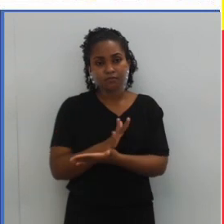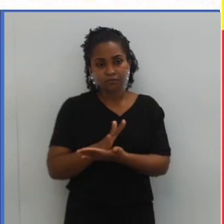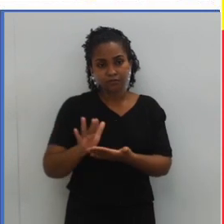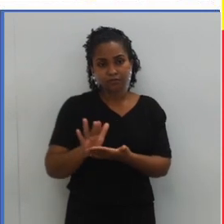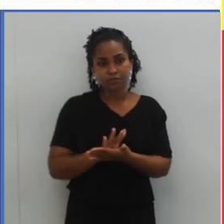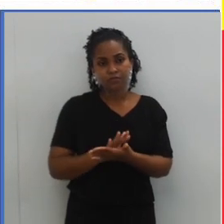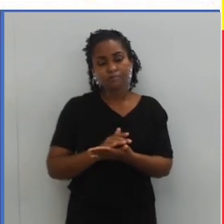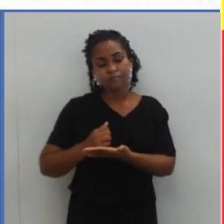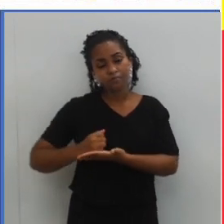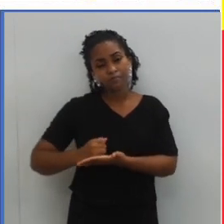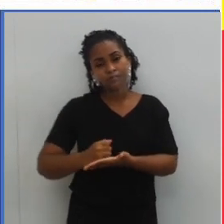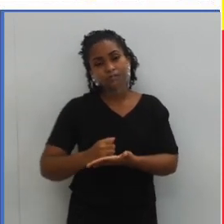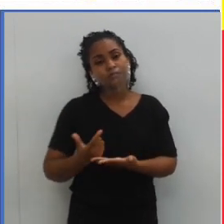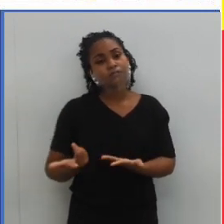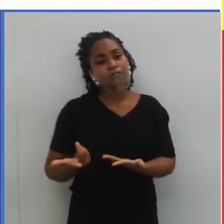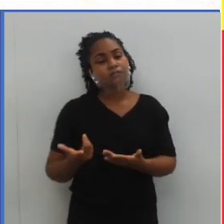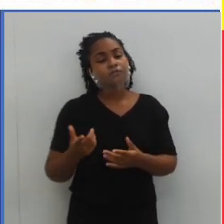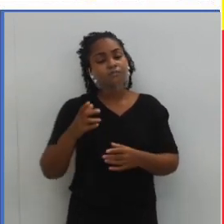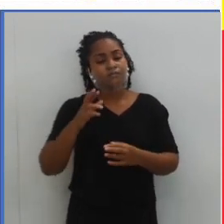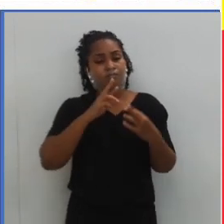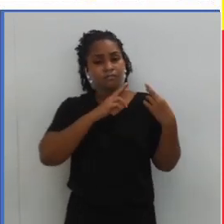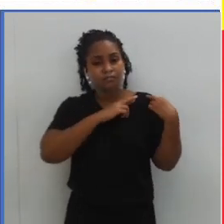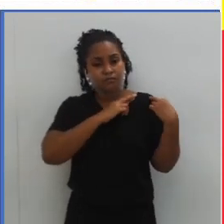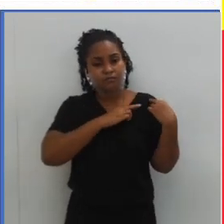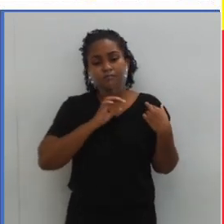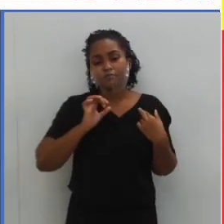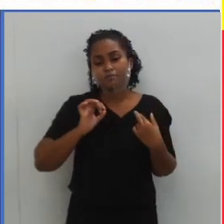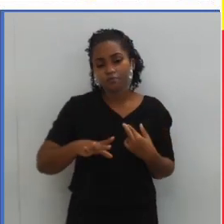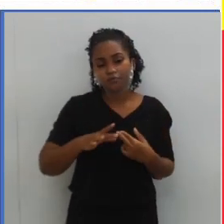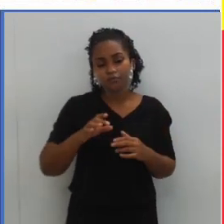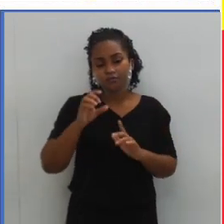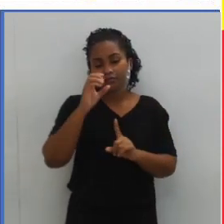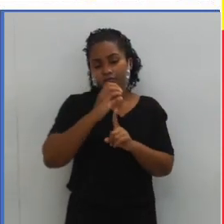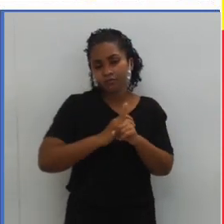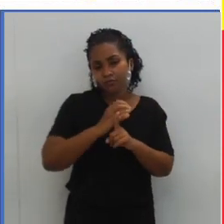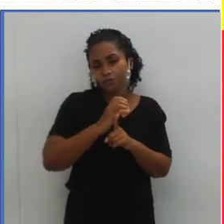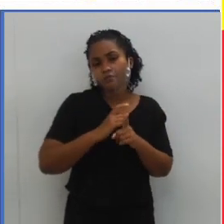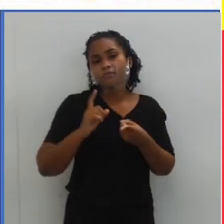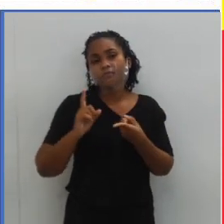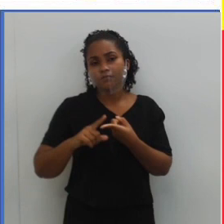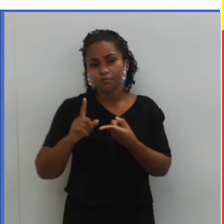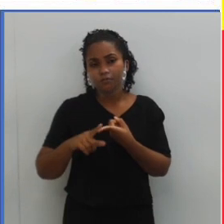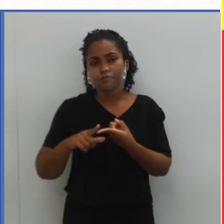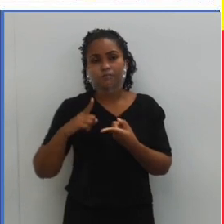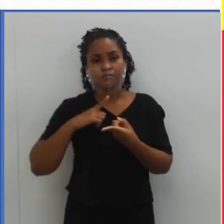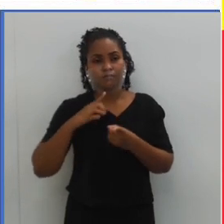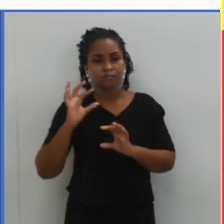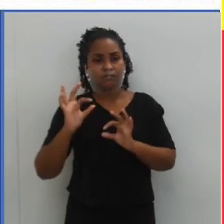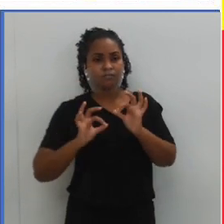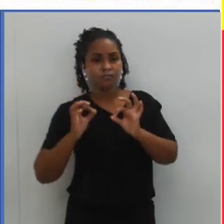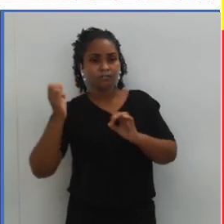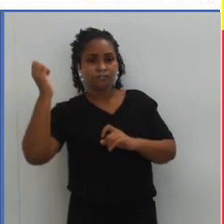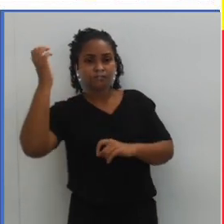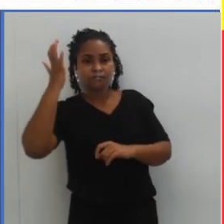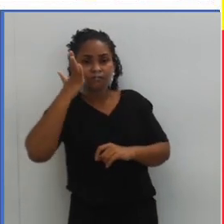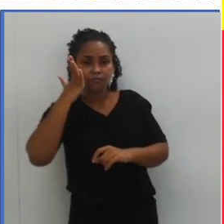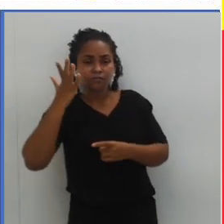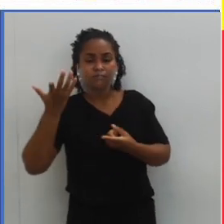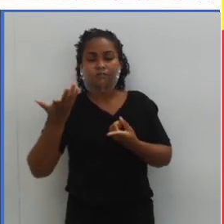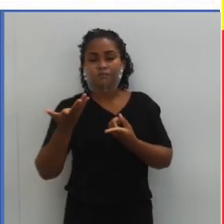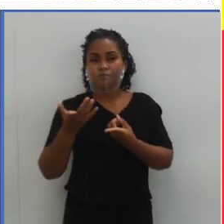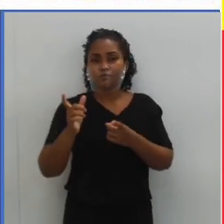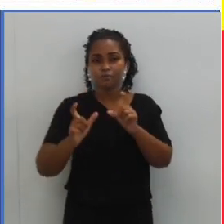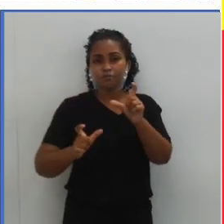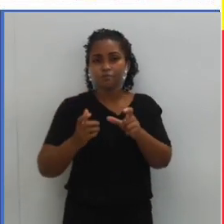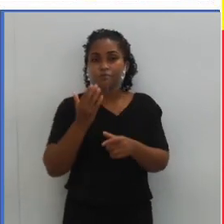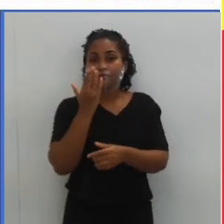assistentes. Ele vai ser responsável não só por esse cronograma, mas às vezes até por acomodação dos atores,